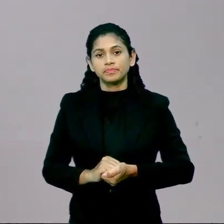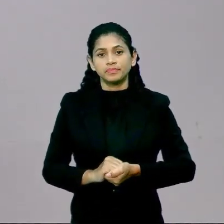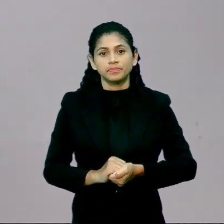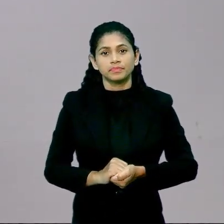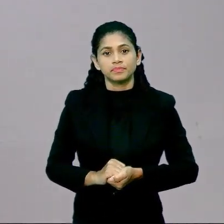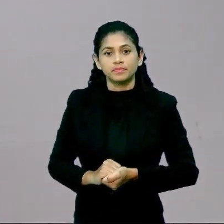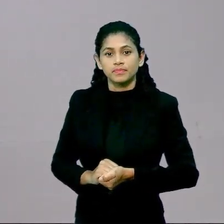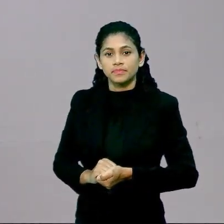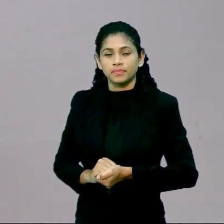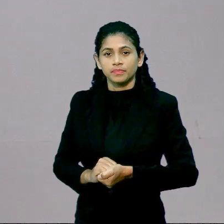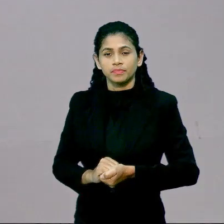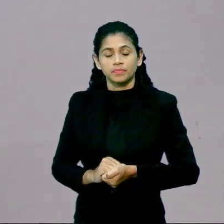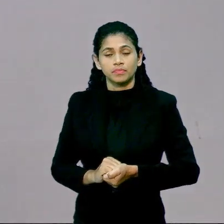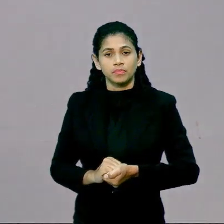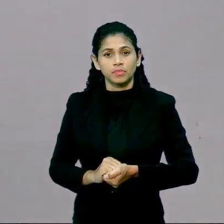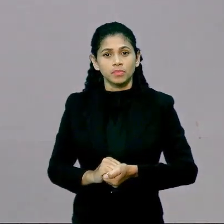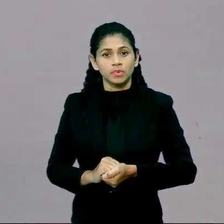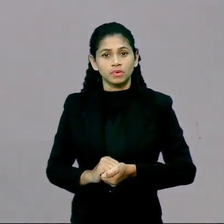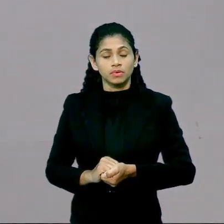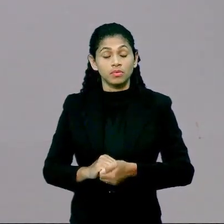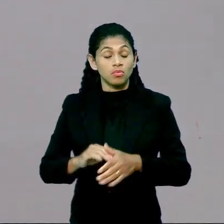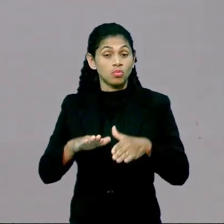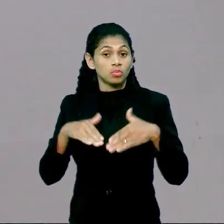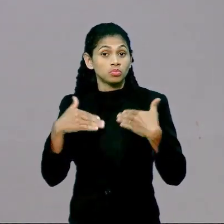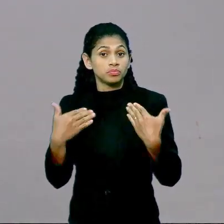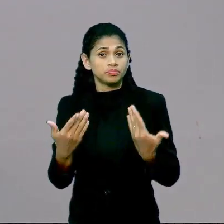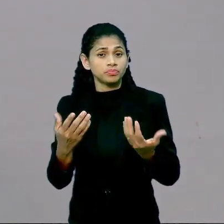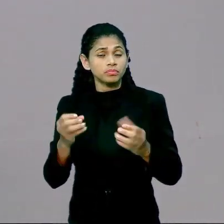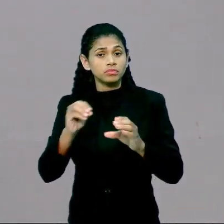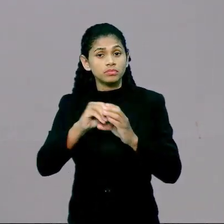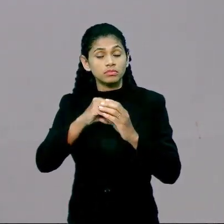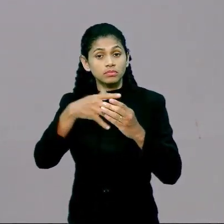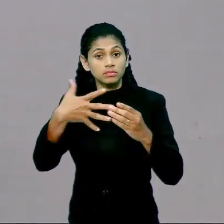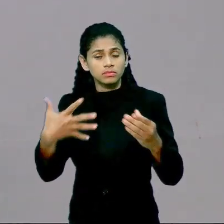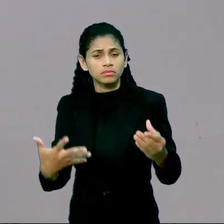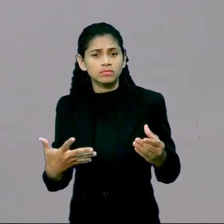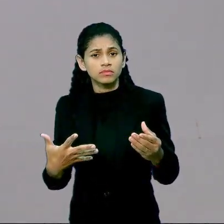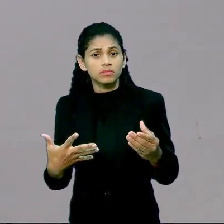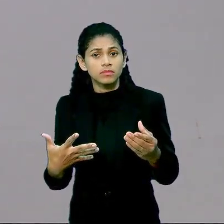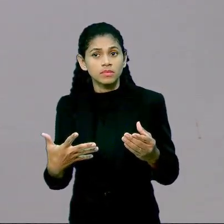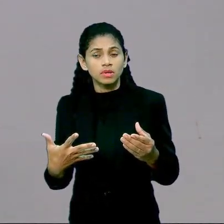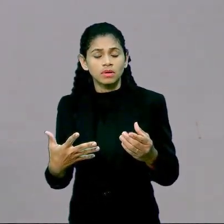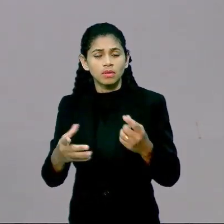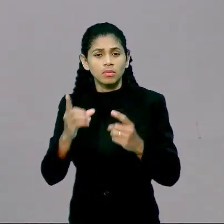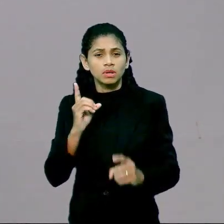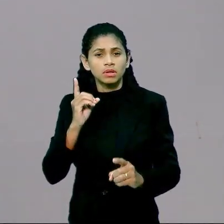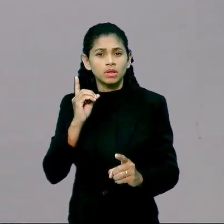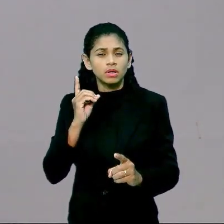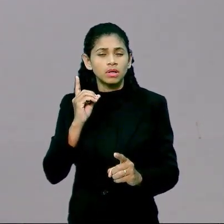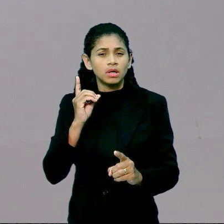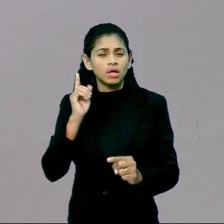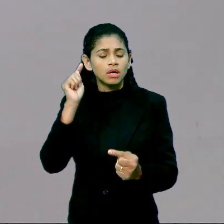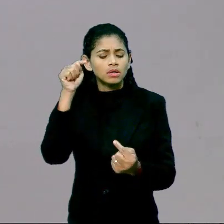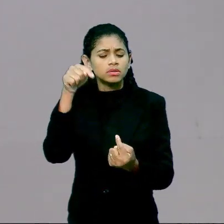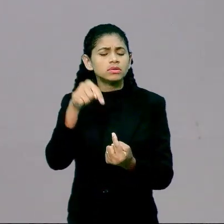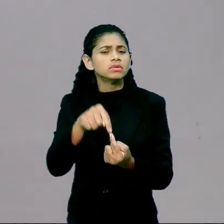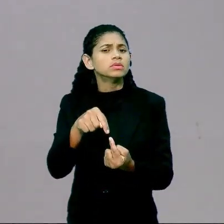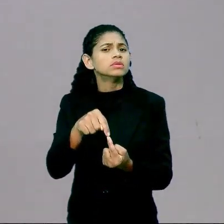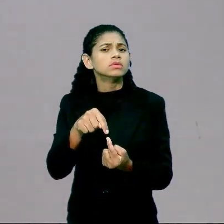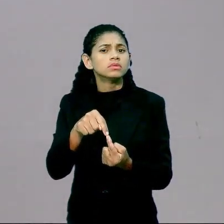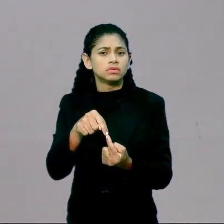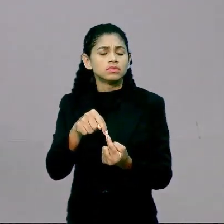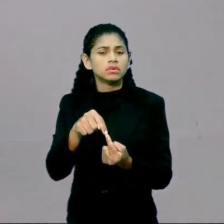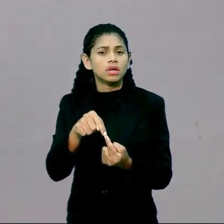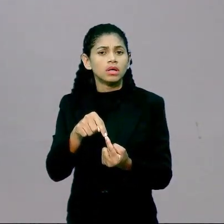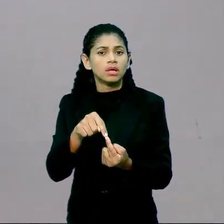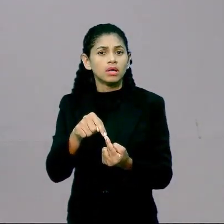mais observáveis, mais nítidas, que eu consigo definir uma luta ocidental? Você já ouviu falar em